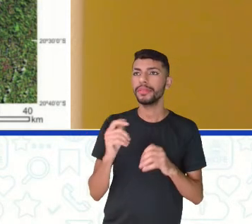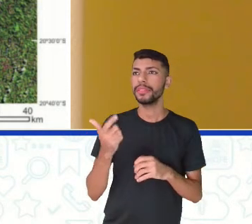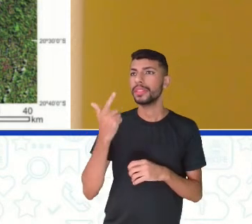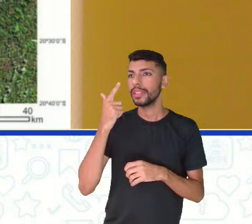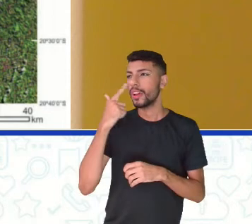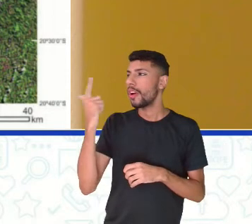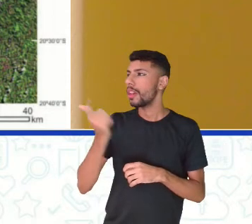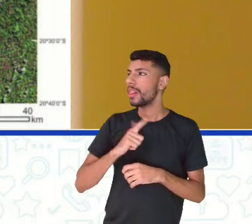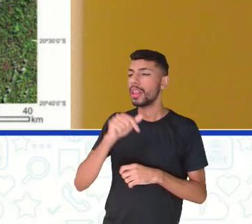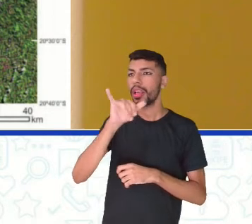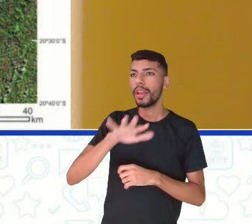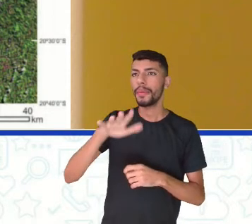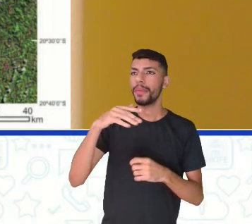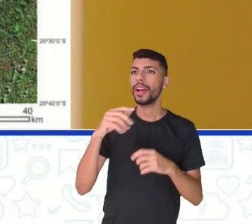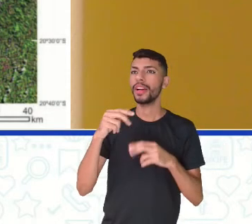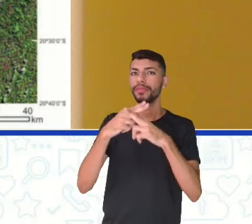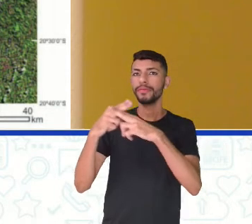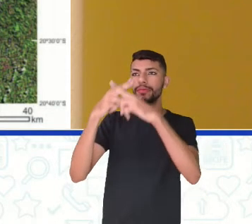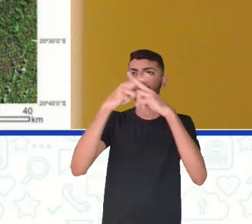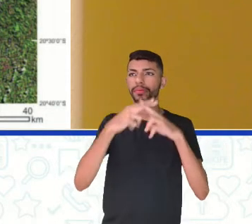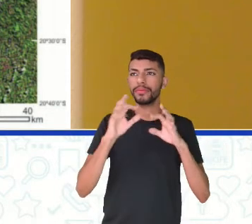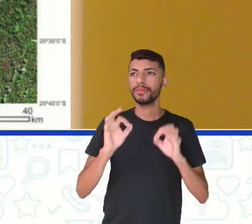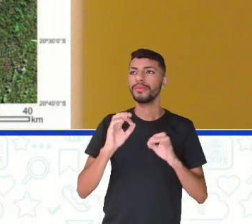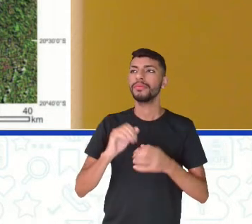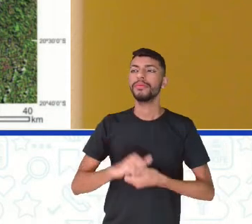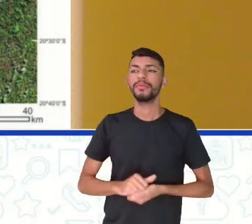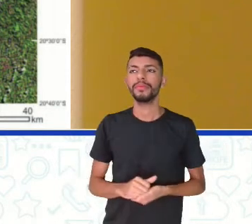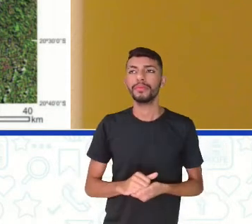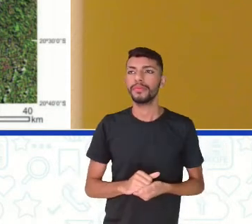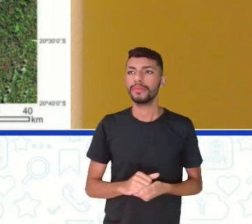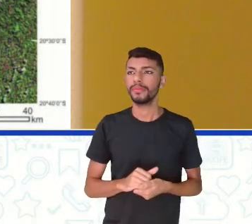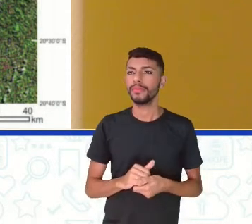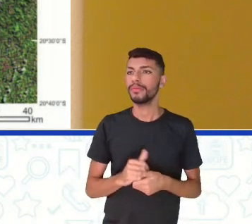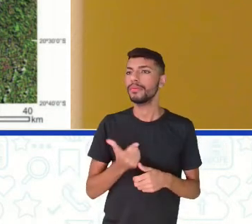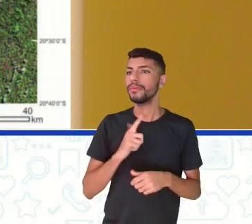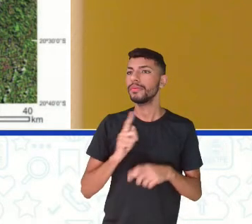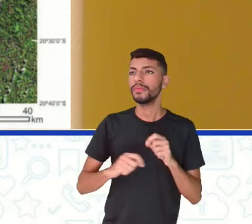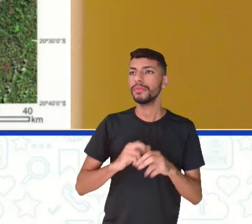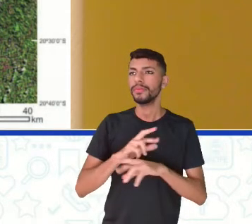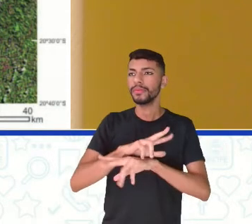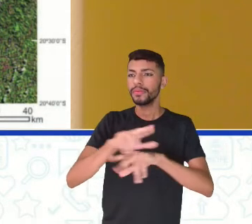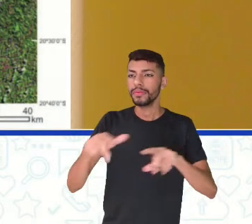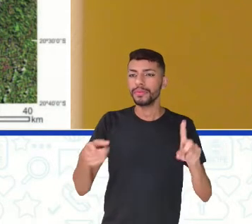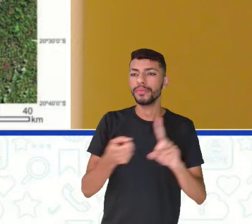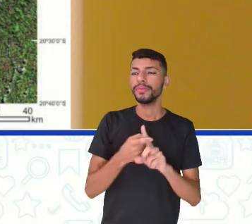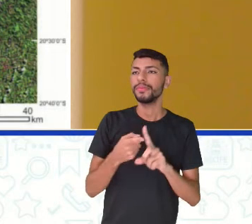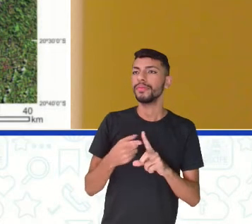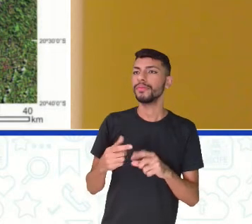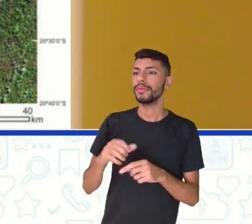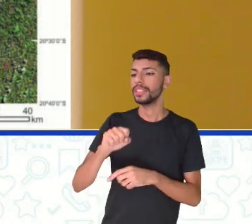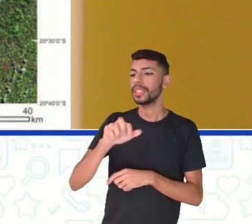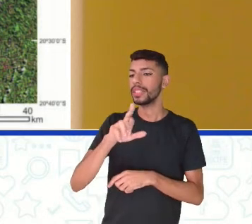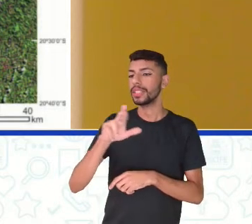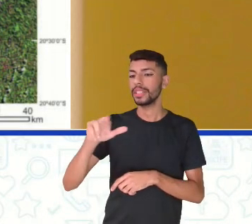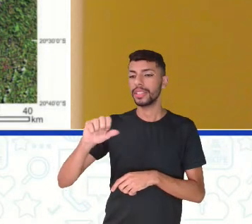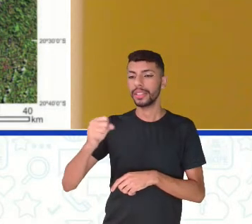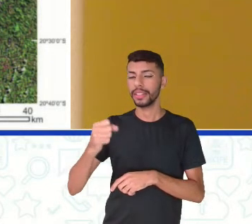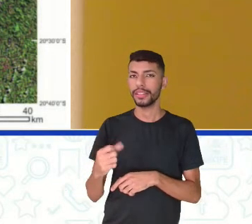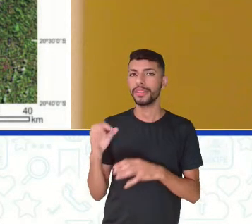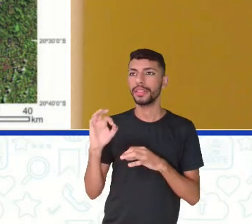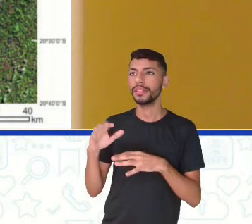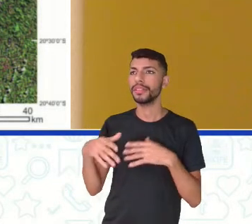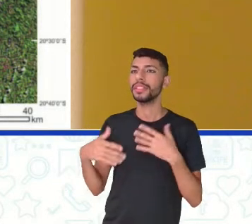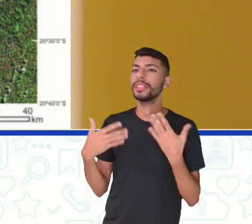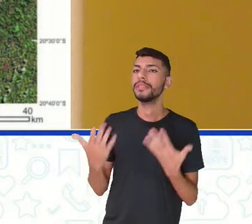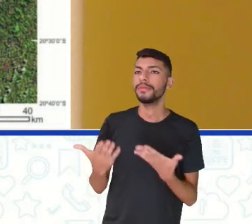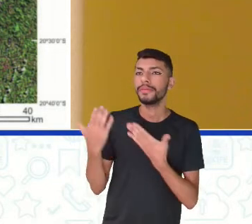imagem de satélite, né, muito bem feita, com contraste. Então tem várias serras aí no meio, tá? E